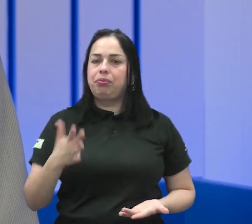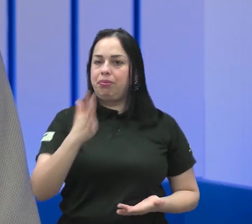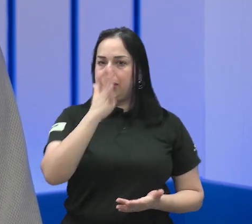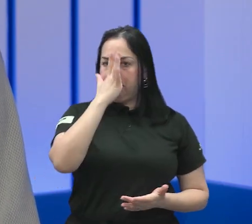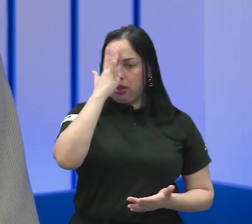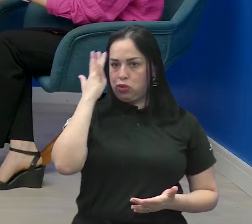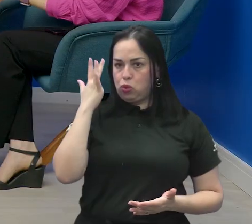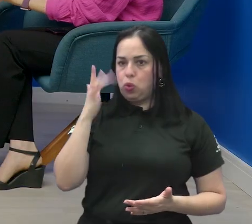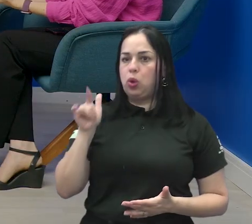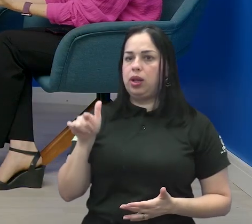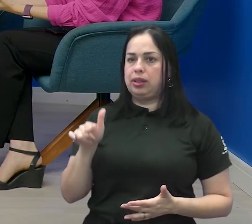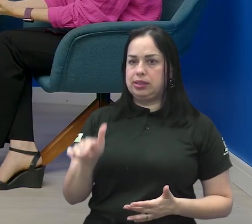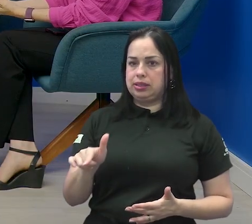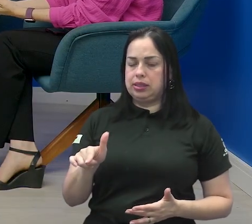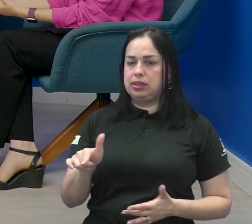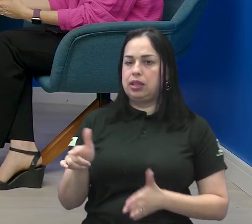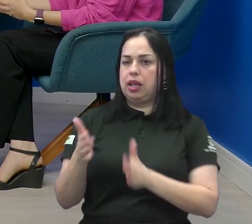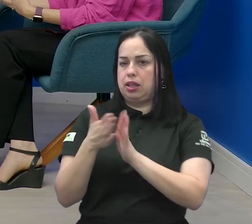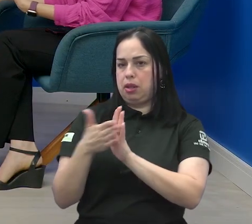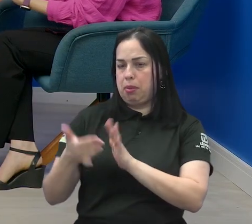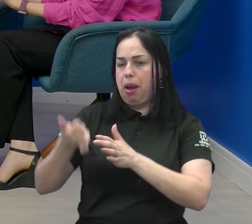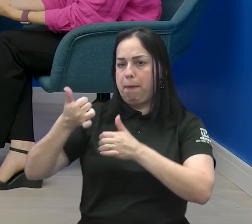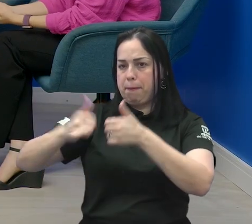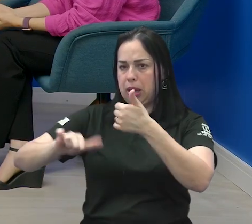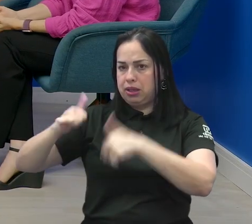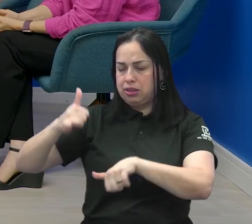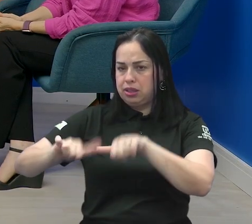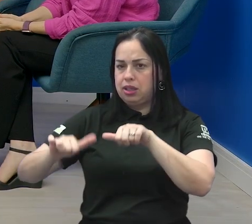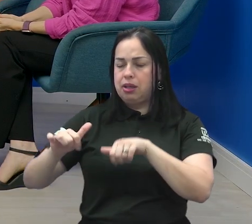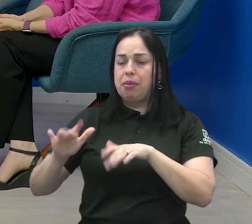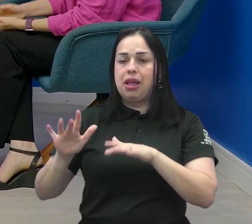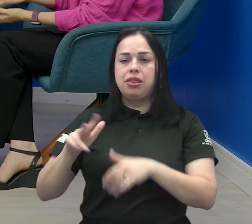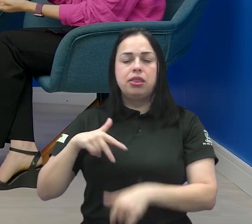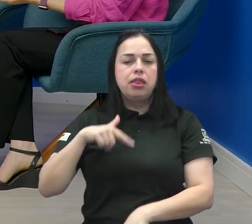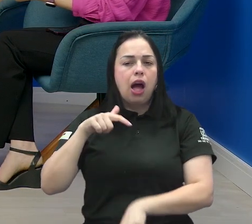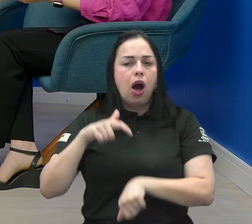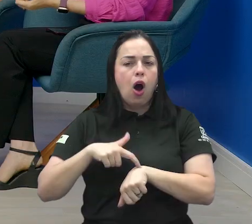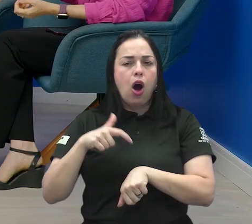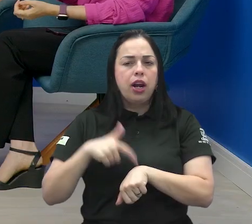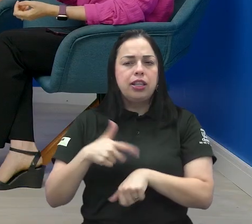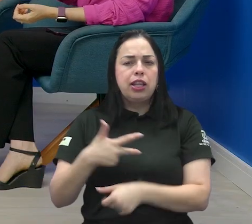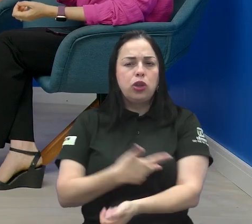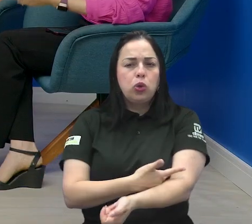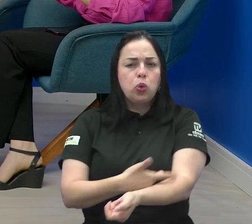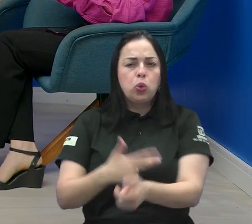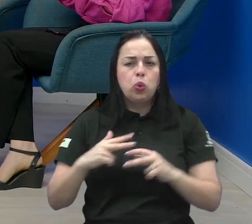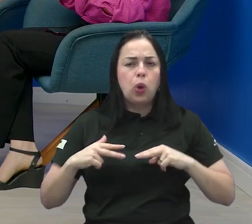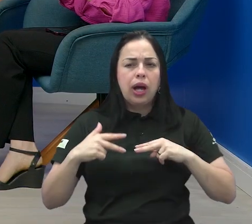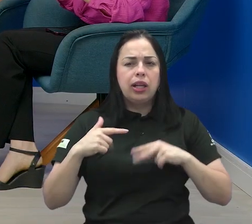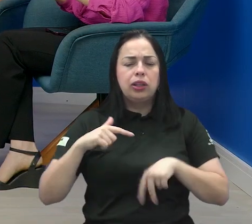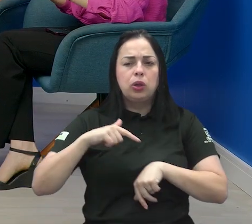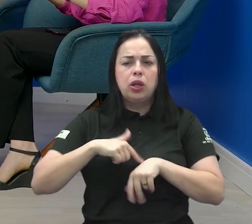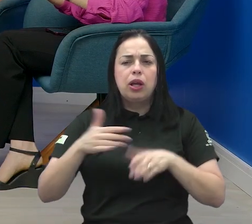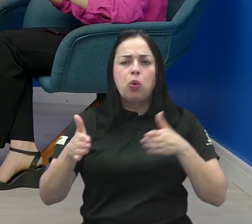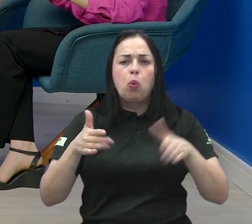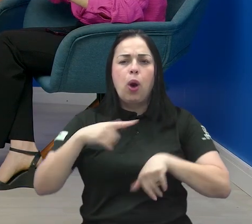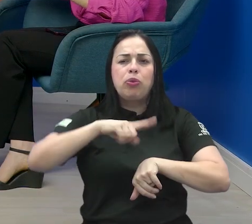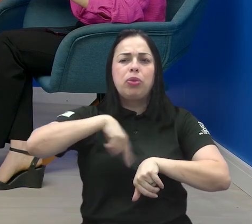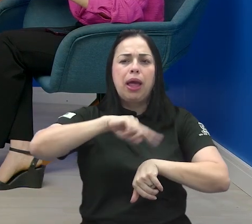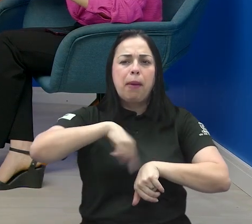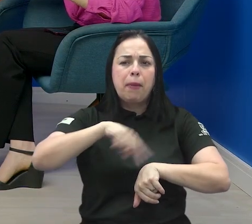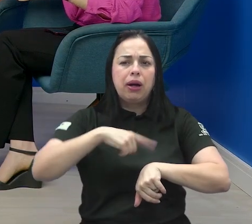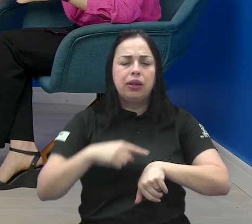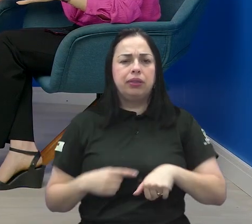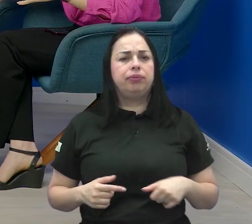Depois que a pessoa o doador passa por esse processo de triagem, o momento da doação em si demora mais ou menos quanto tempo? E o